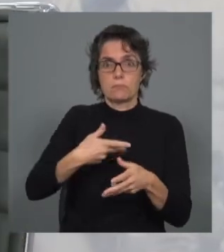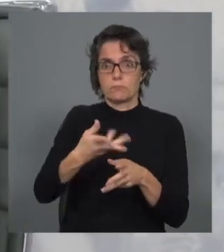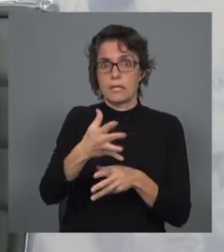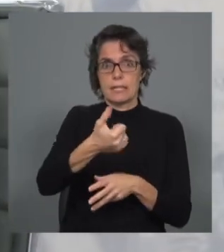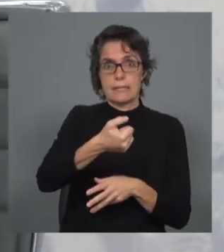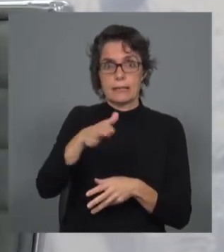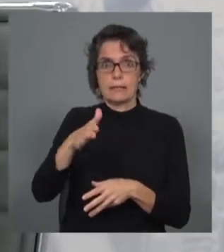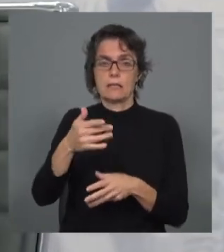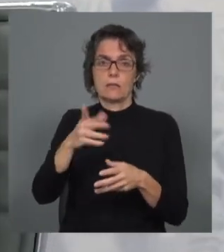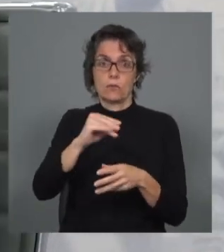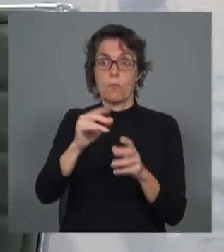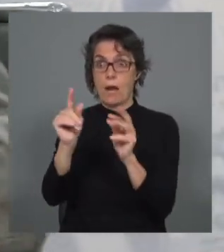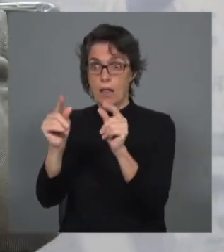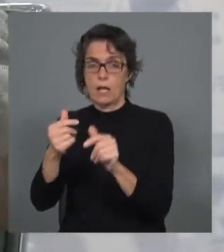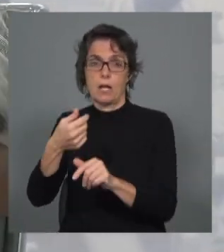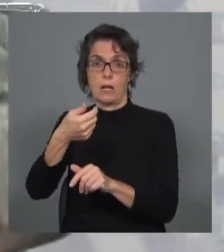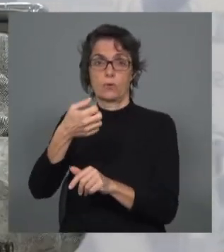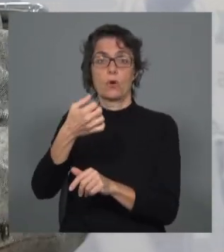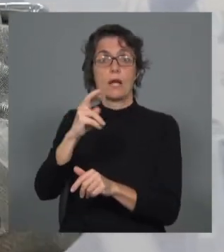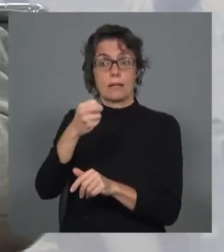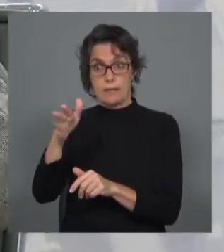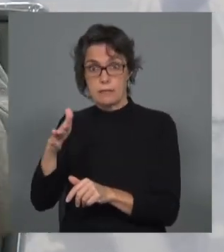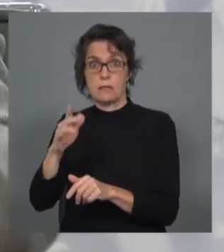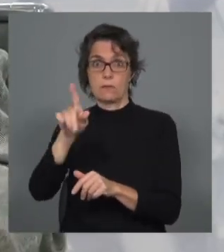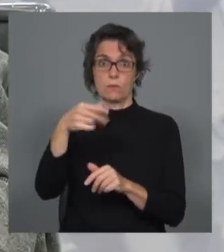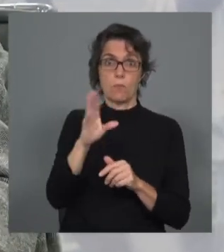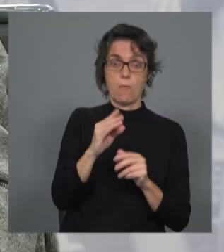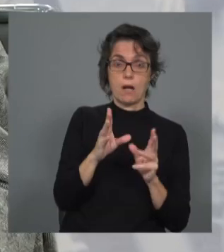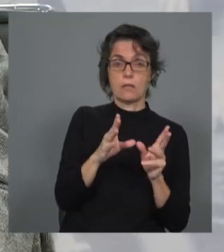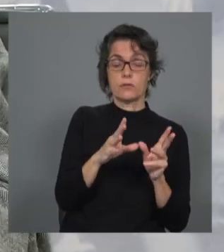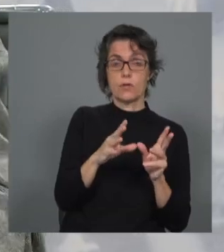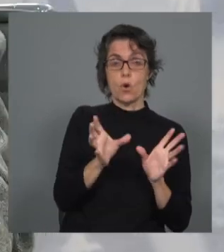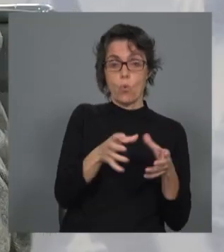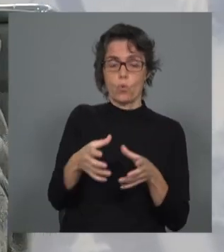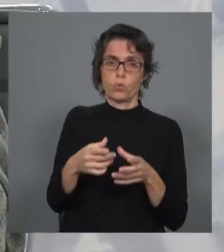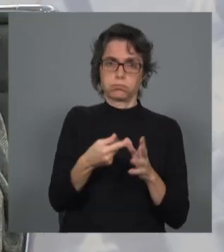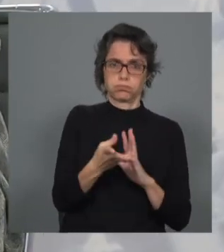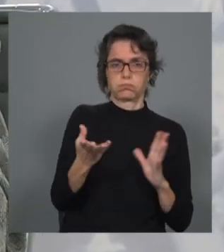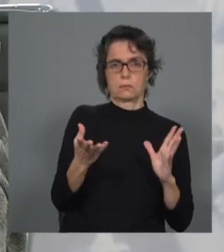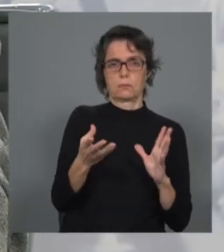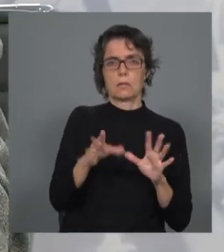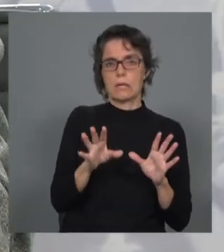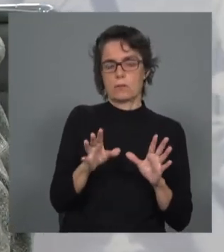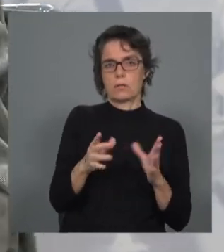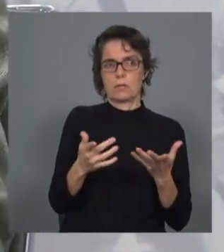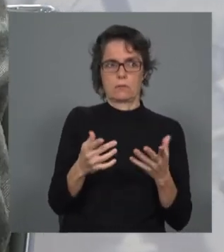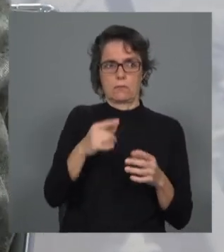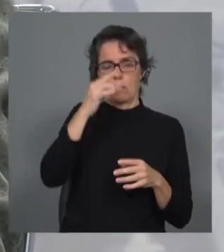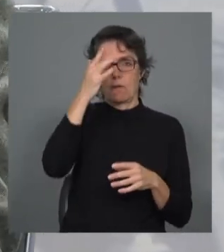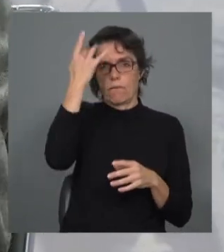mais nas rádios 300 empresas, mais as que fazem parte dos grupos, quer dizer, é uma coisa que não se faz do pé para a mão.